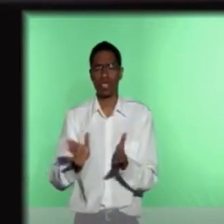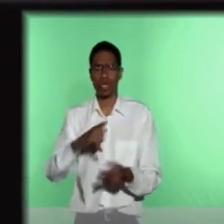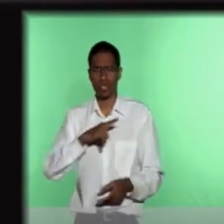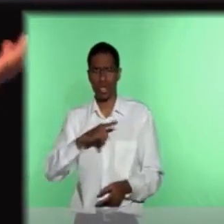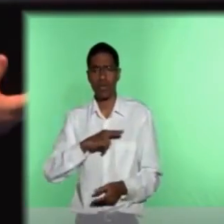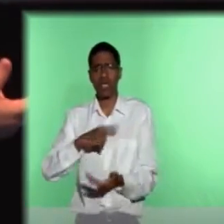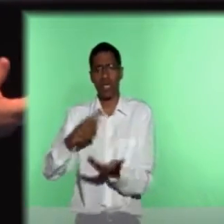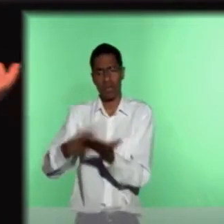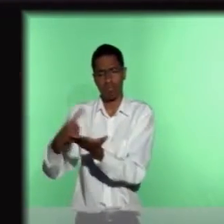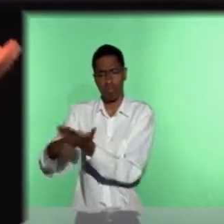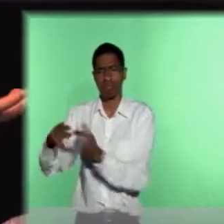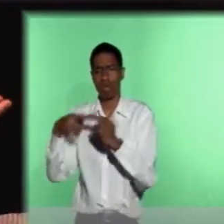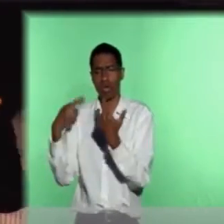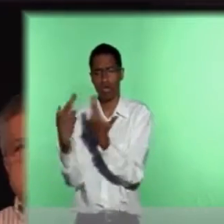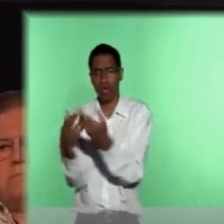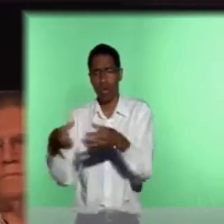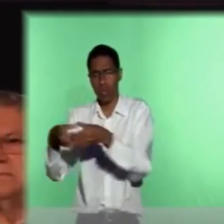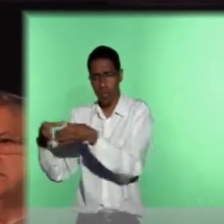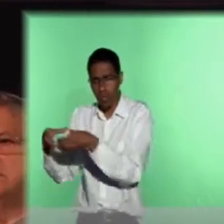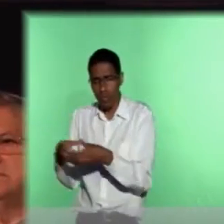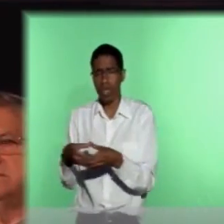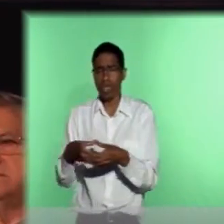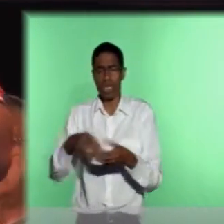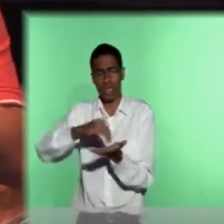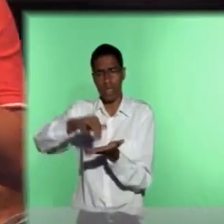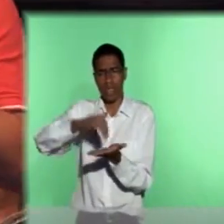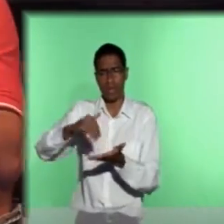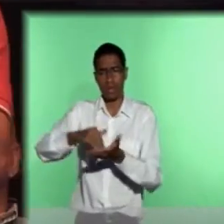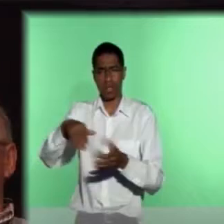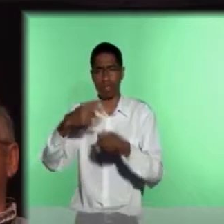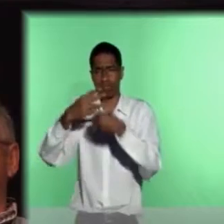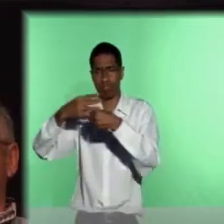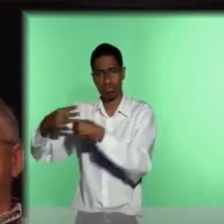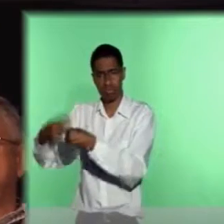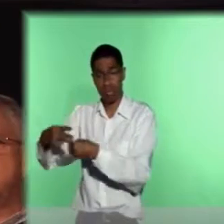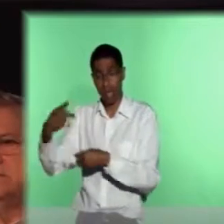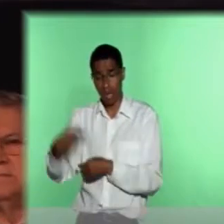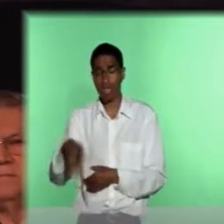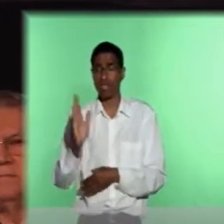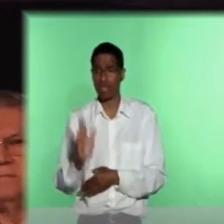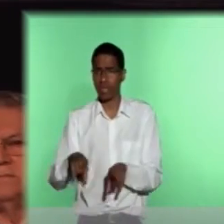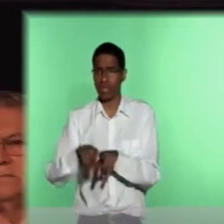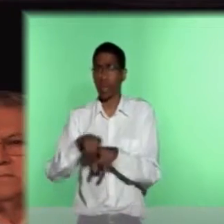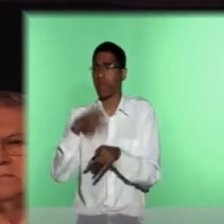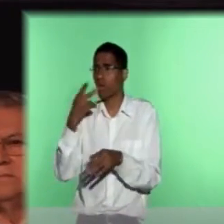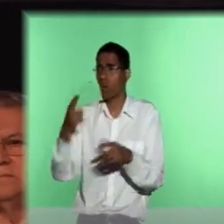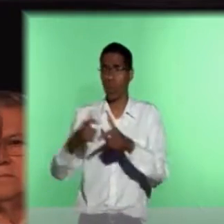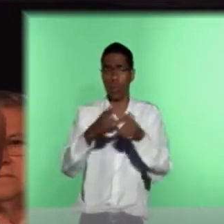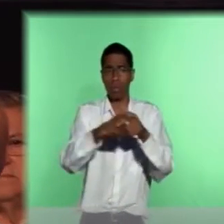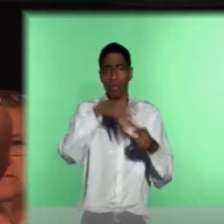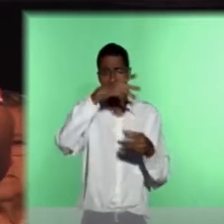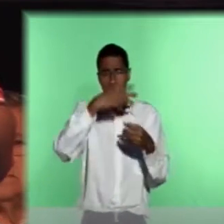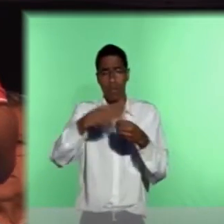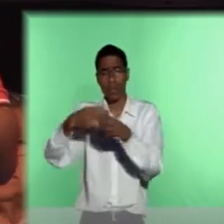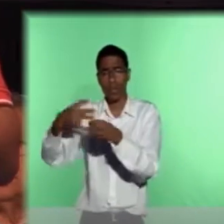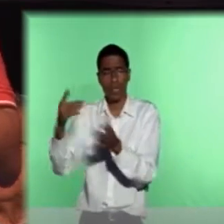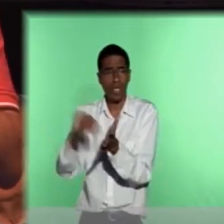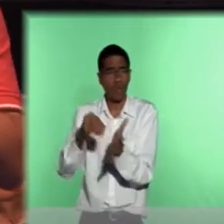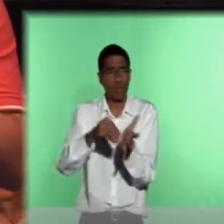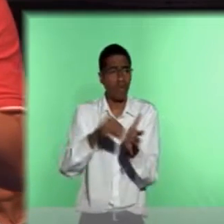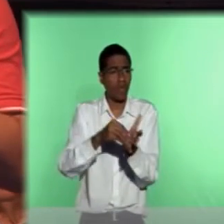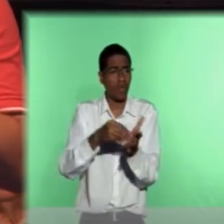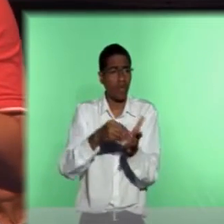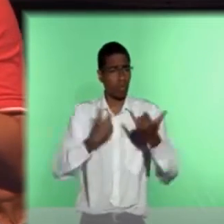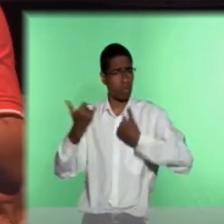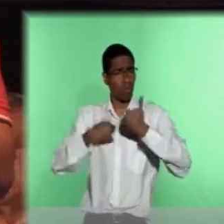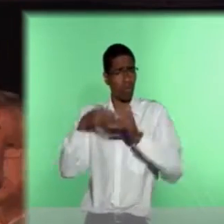me disseram que os municípios deles não participam da Prova Brasil ou não têm IDEB porque tem um número muito pequeno de alunos. Quer dizer,